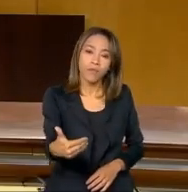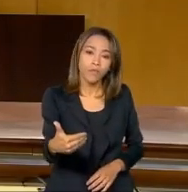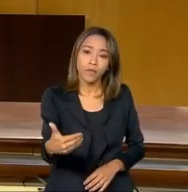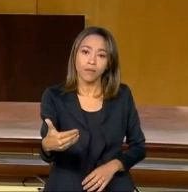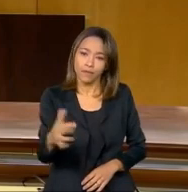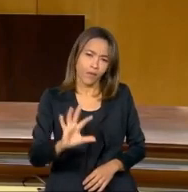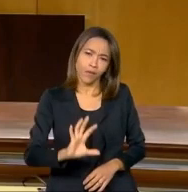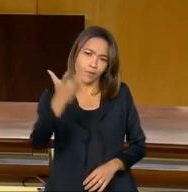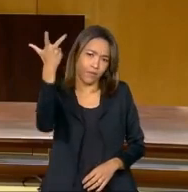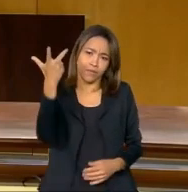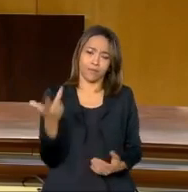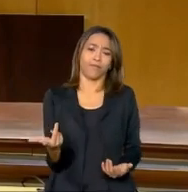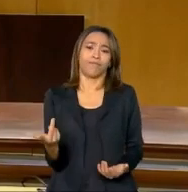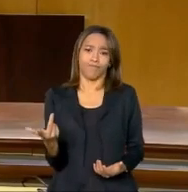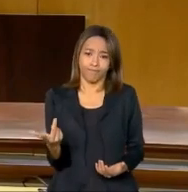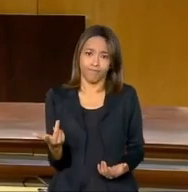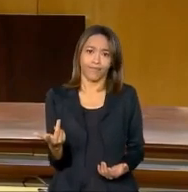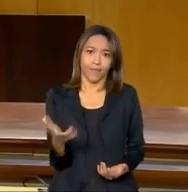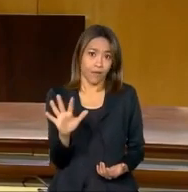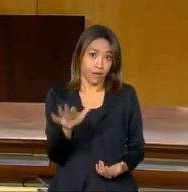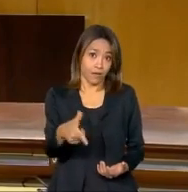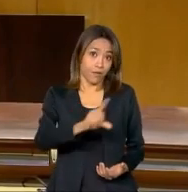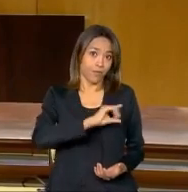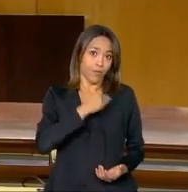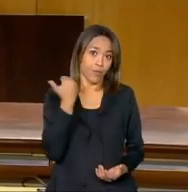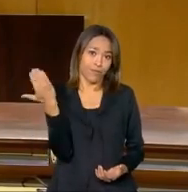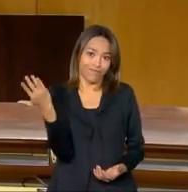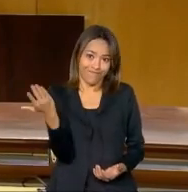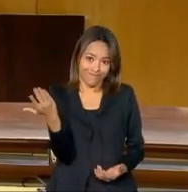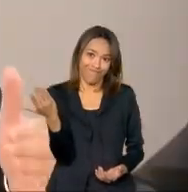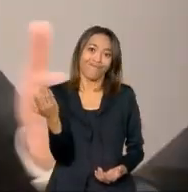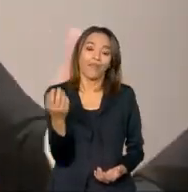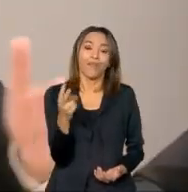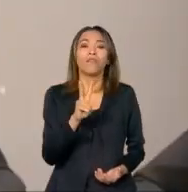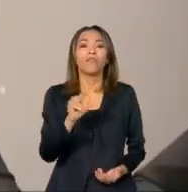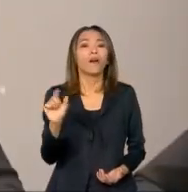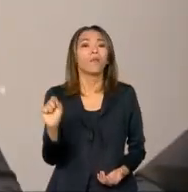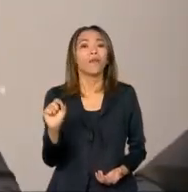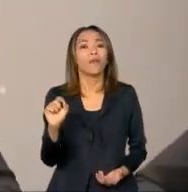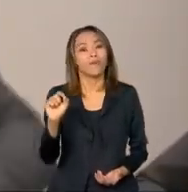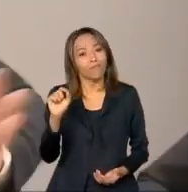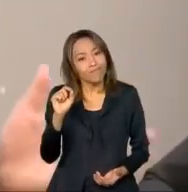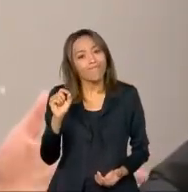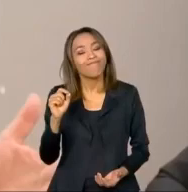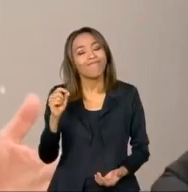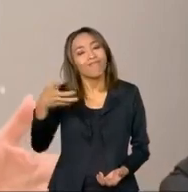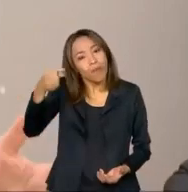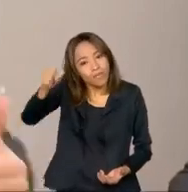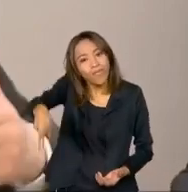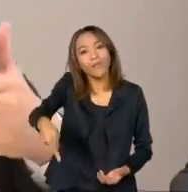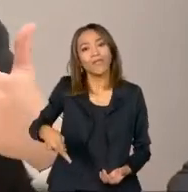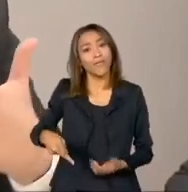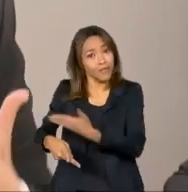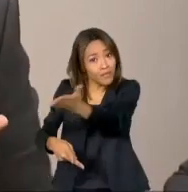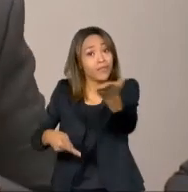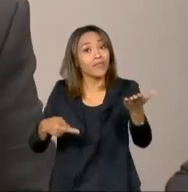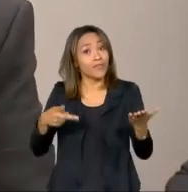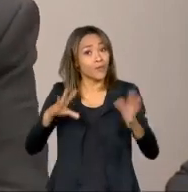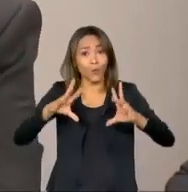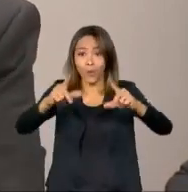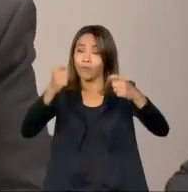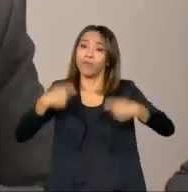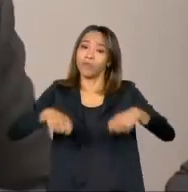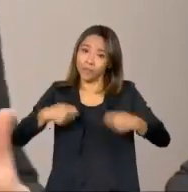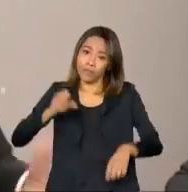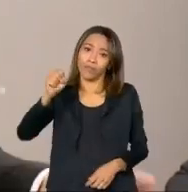inevitável, antes de morrermos, né? Nós vamos encontrar com a Previdência, nós todos. Então, nós precisamos fazer